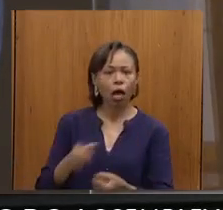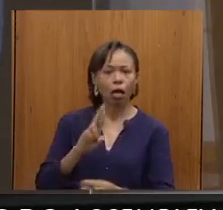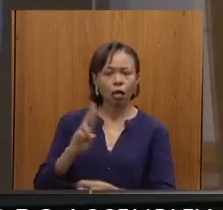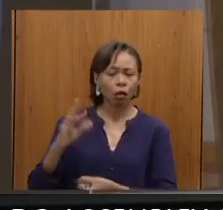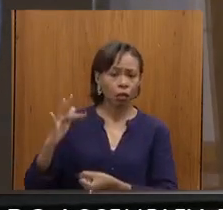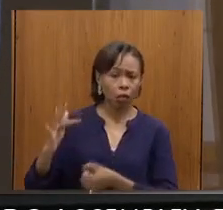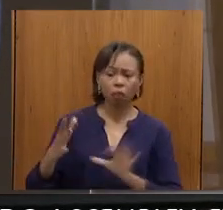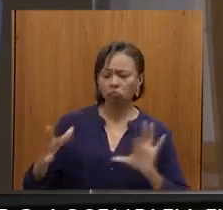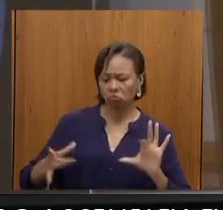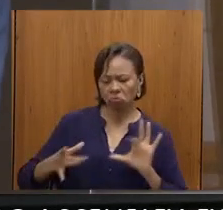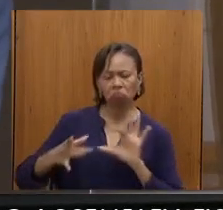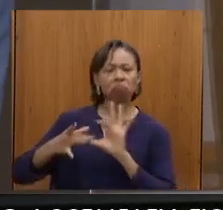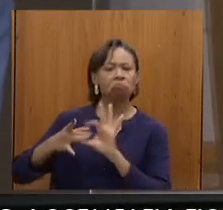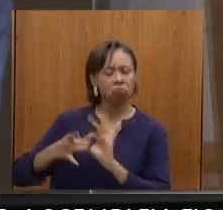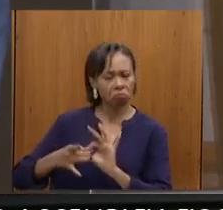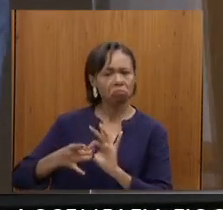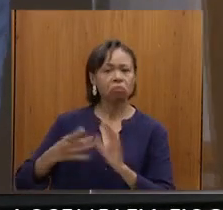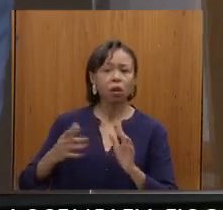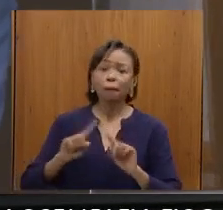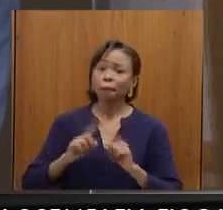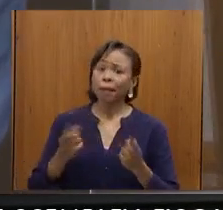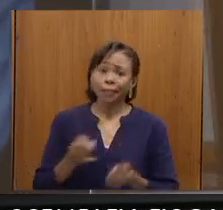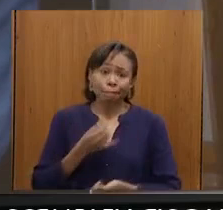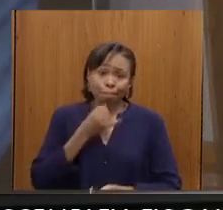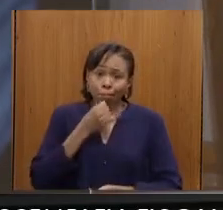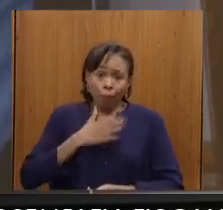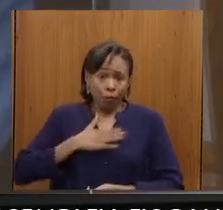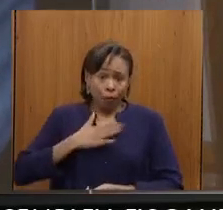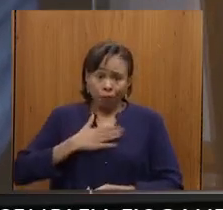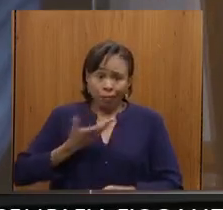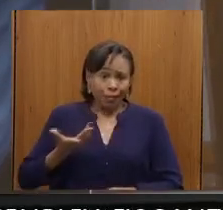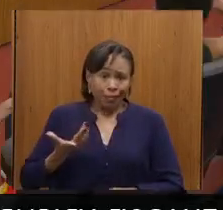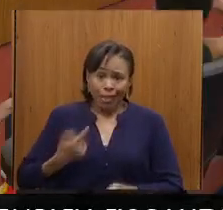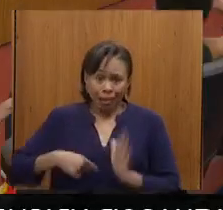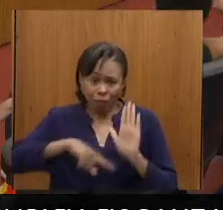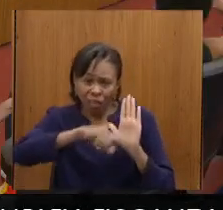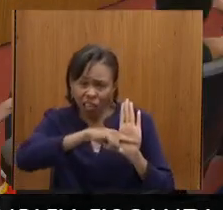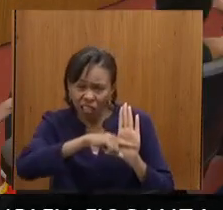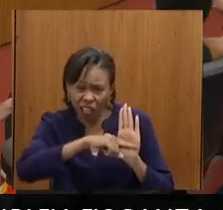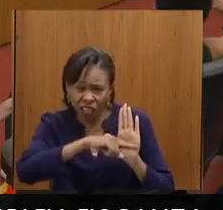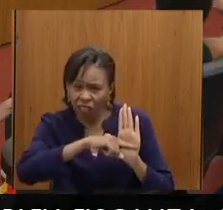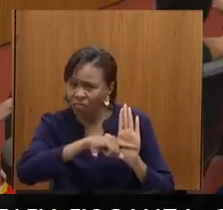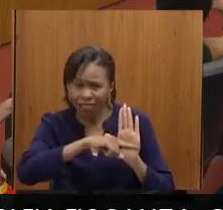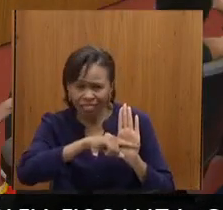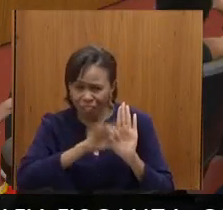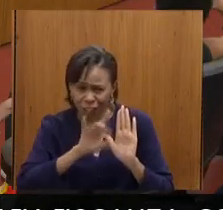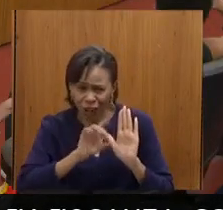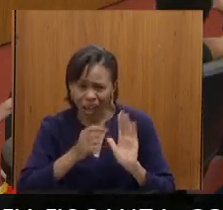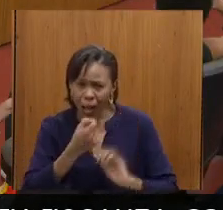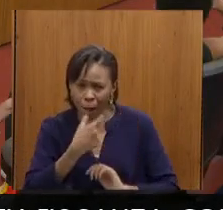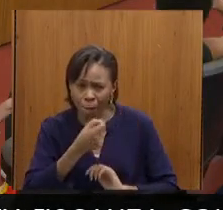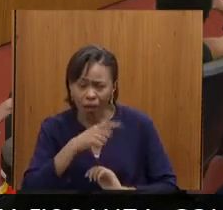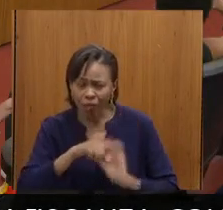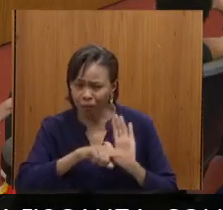fiscal, infelizmente, para mim, não é remédio amargo, é veneno para o povo de Minas Gerais.